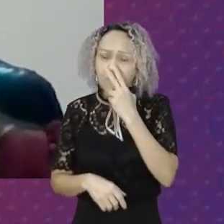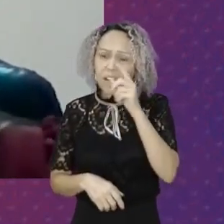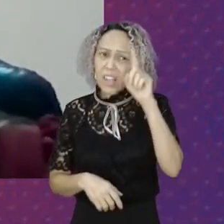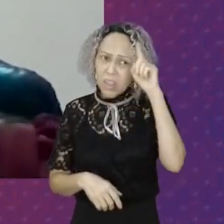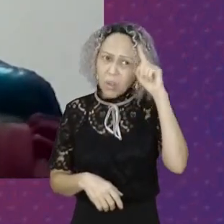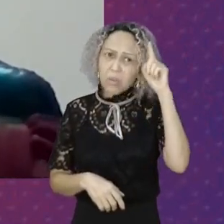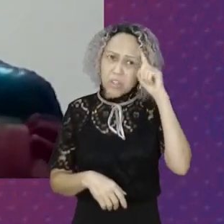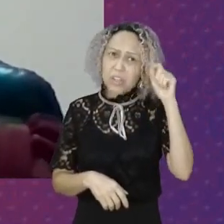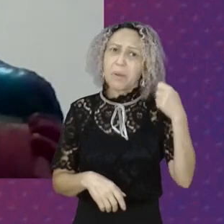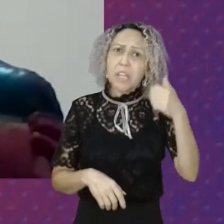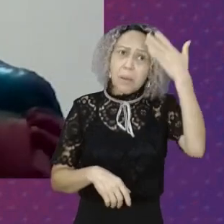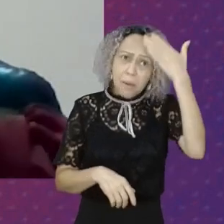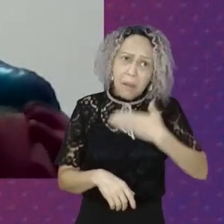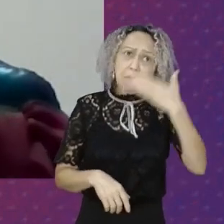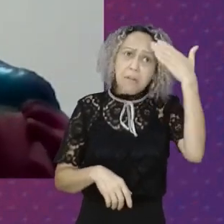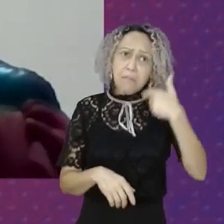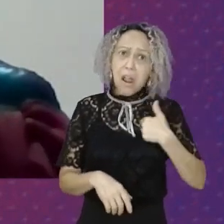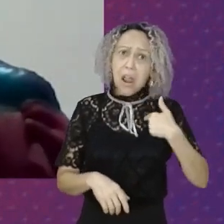gente é capaz. Então,